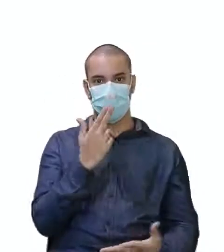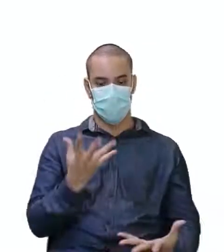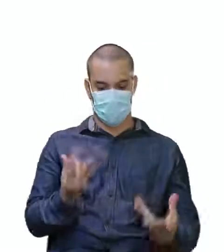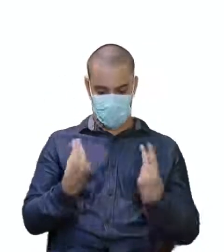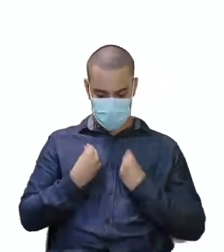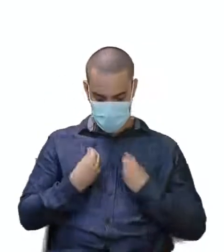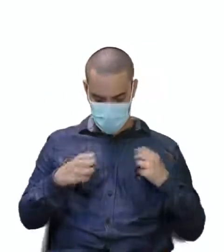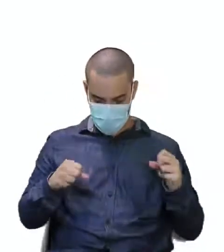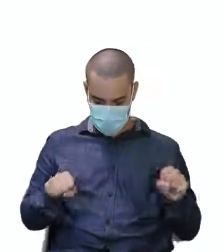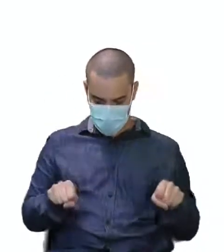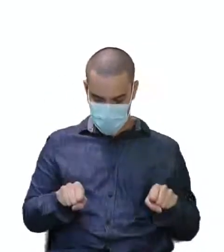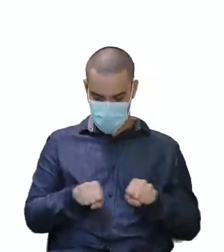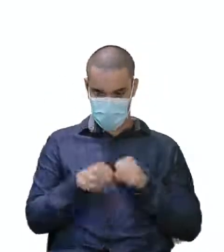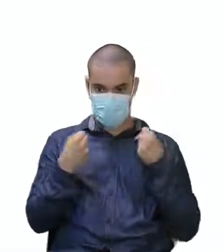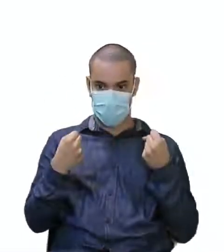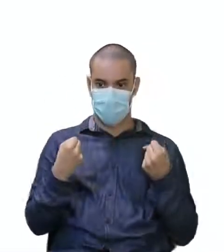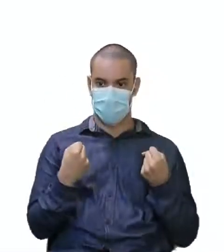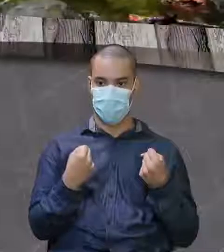desconstruindo